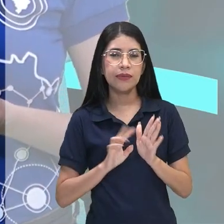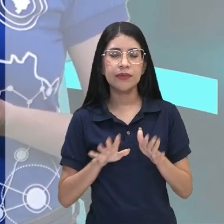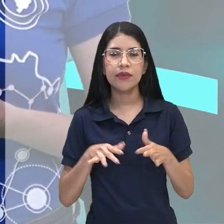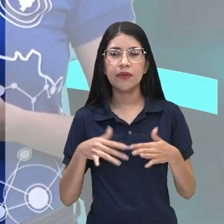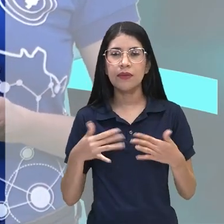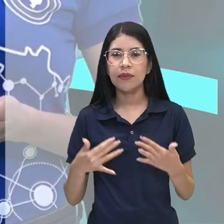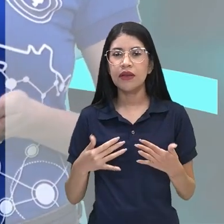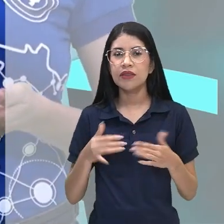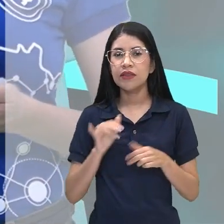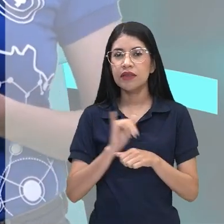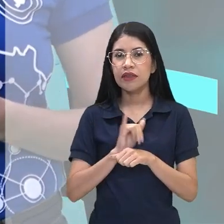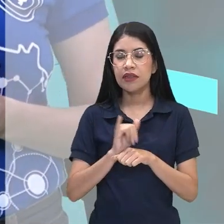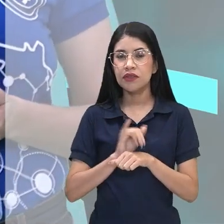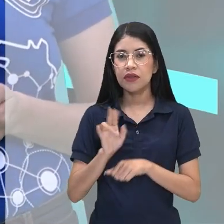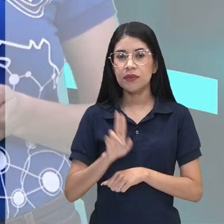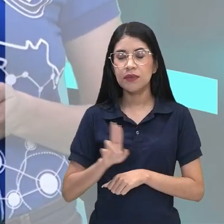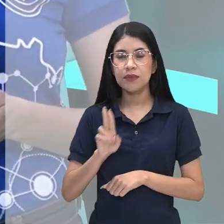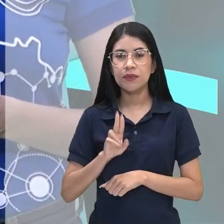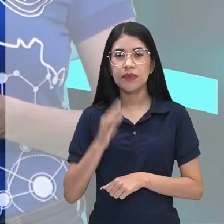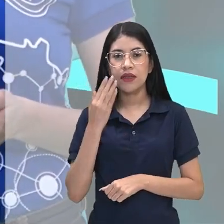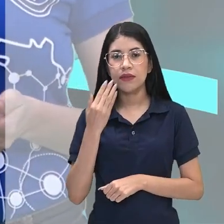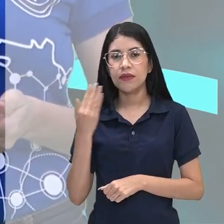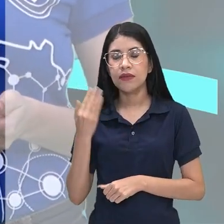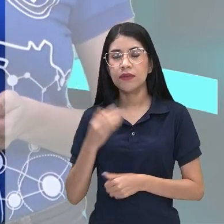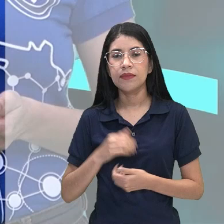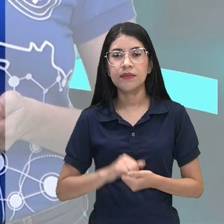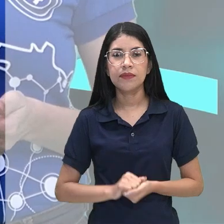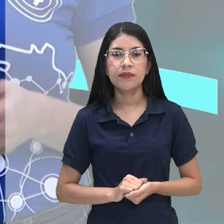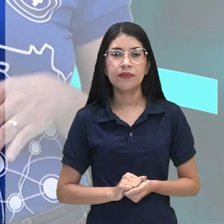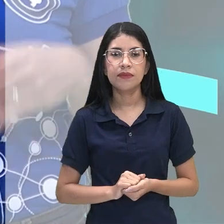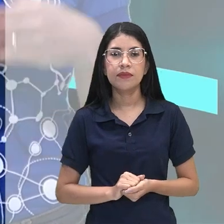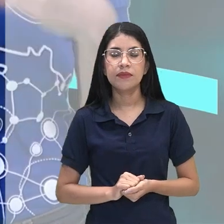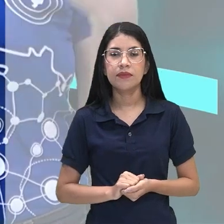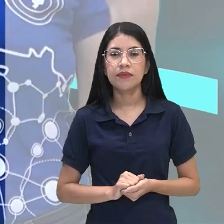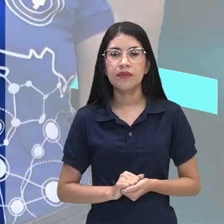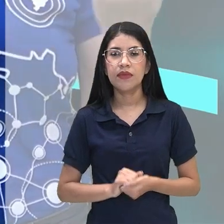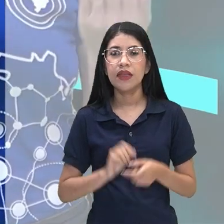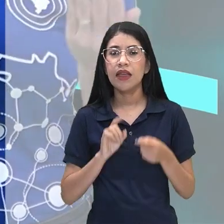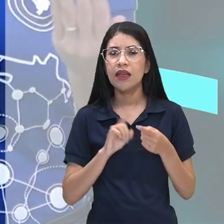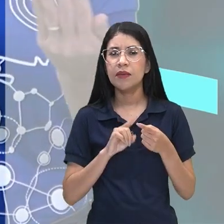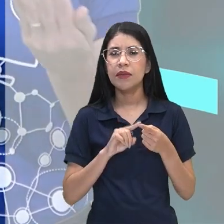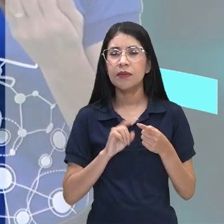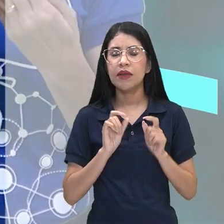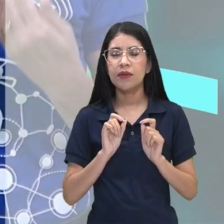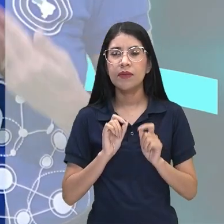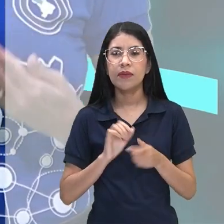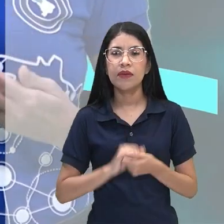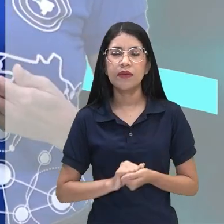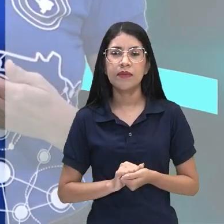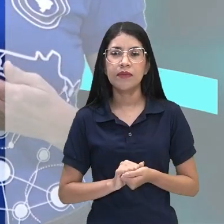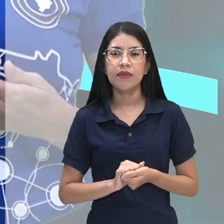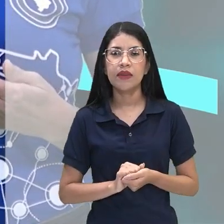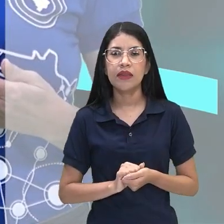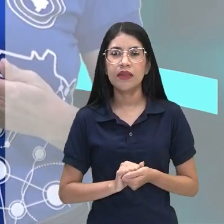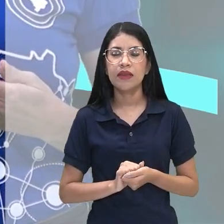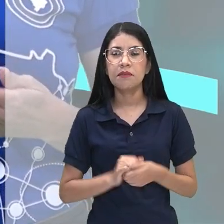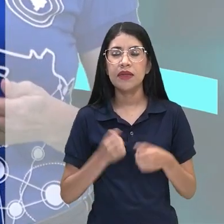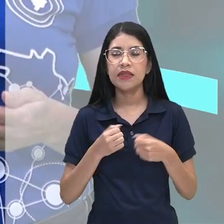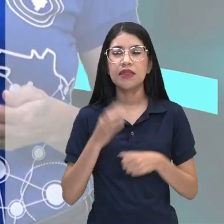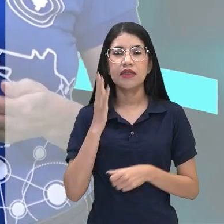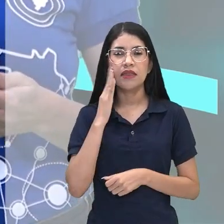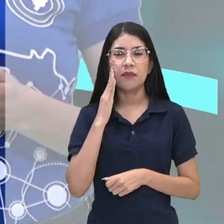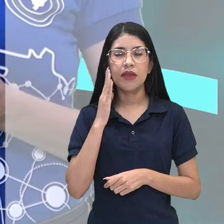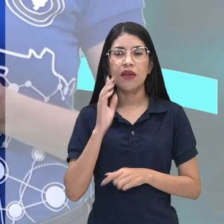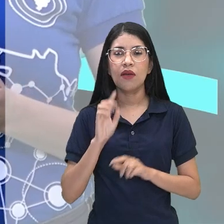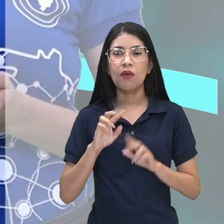estratégias de leitura? Vamos ver aqui a nossa lista. Primeiro é o skimming, né, que é só para você saber qual é a ideia central do texto.